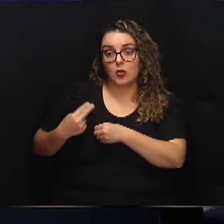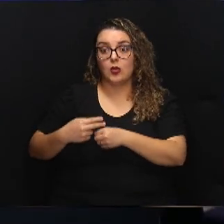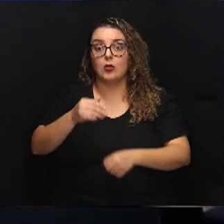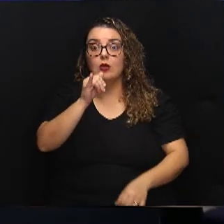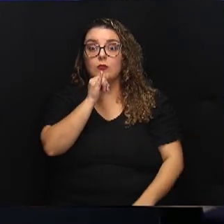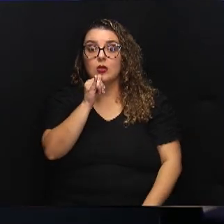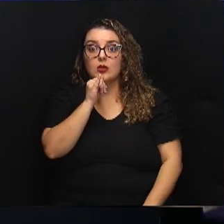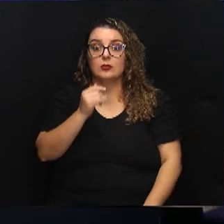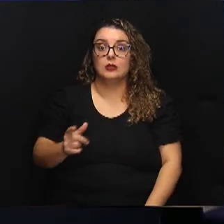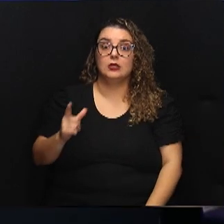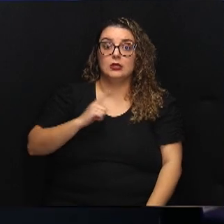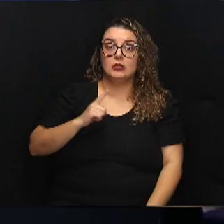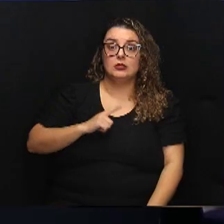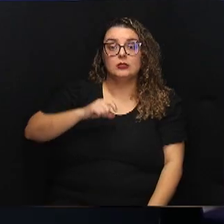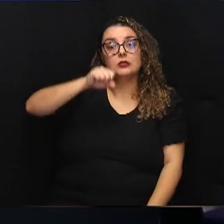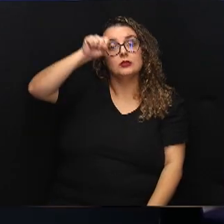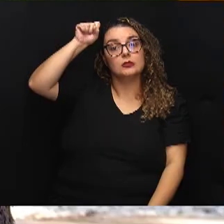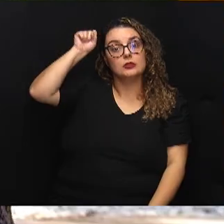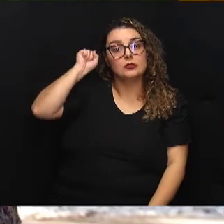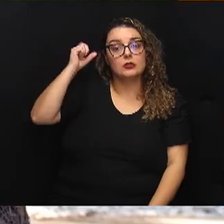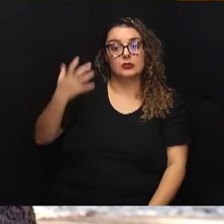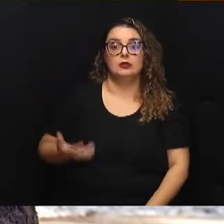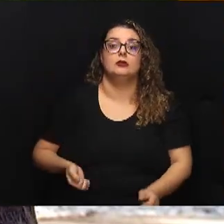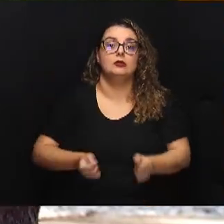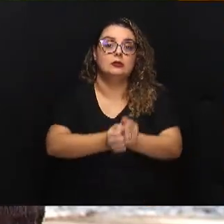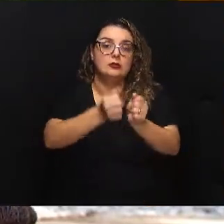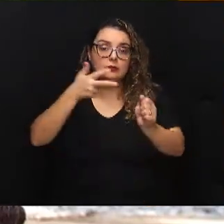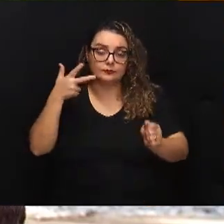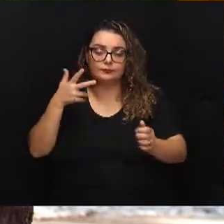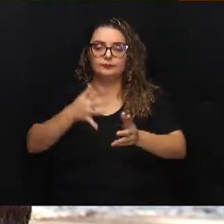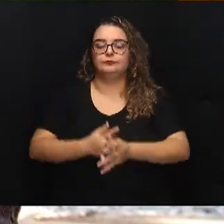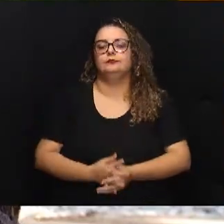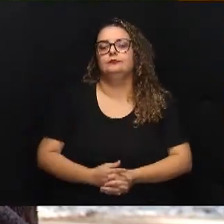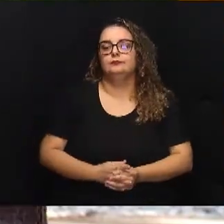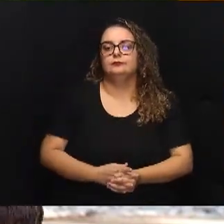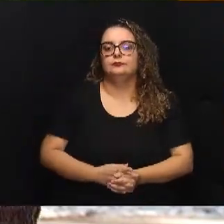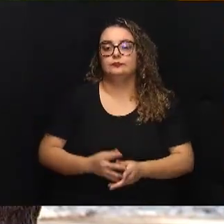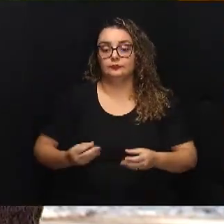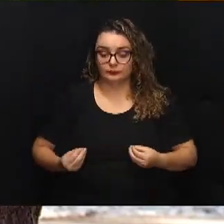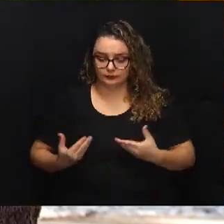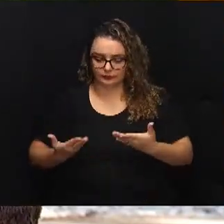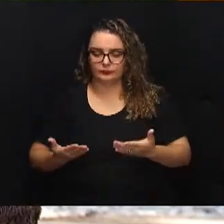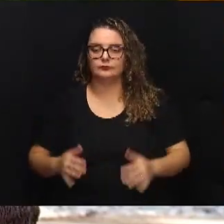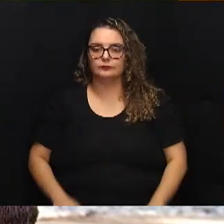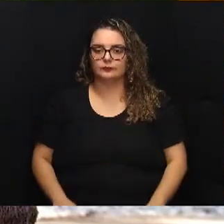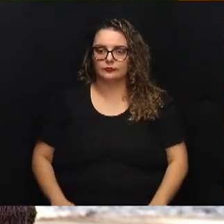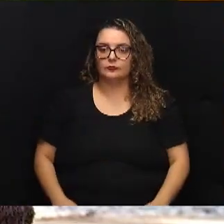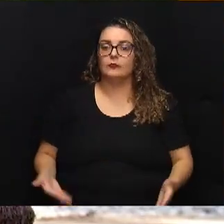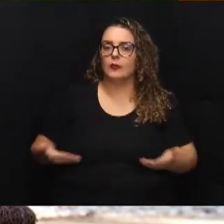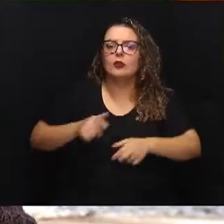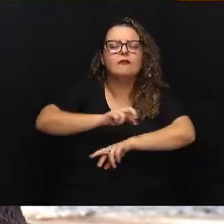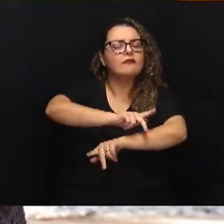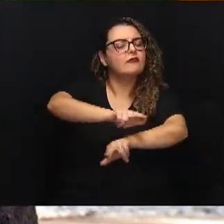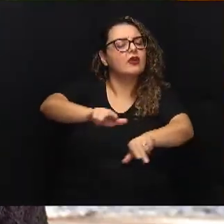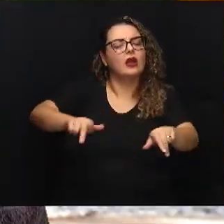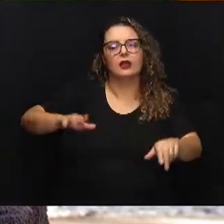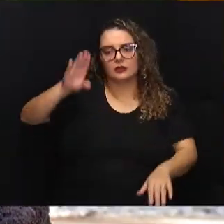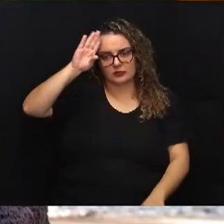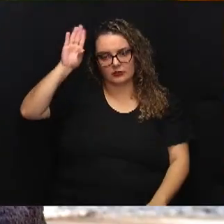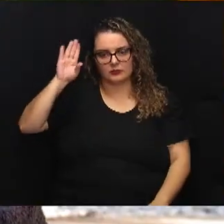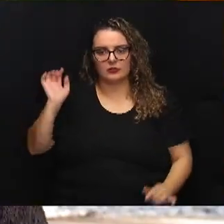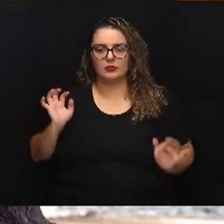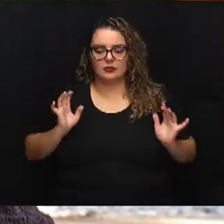exemplo, tem os vestibulares indígenas. Eles trazem muito, nós temos hoje muito acadêmicos. E aí eles vêm com